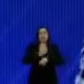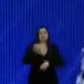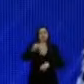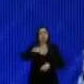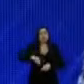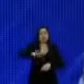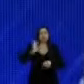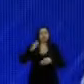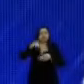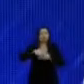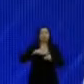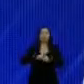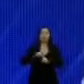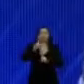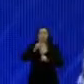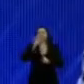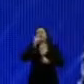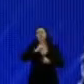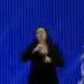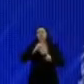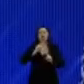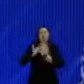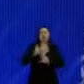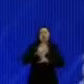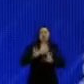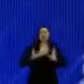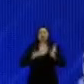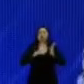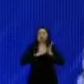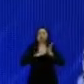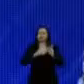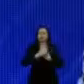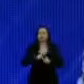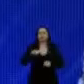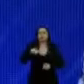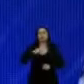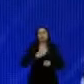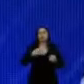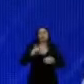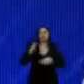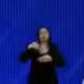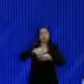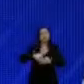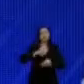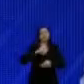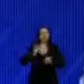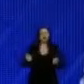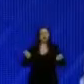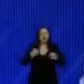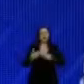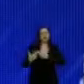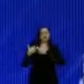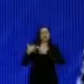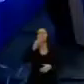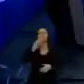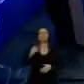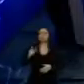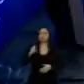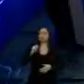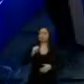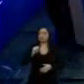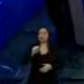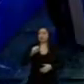do Maranhão o eleja preocupar uma cadeira no senado temos que eleger pessoas que têm capacidade responsabilidade com o nosso povo